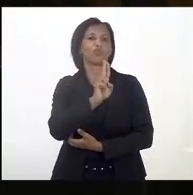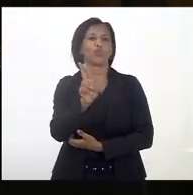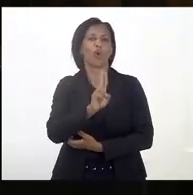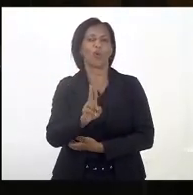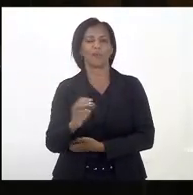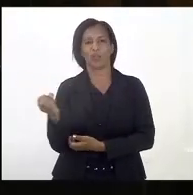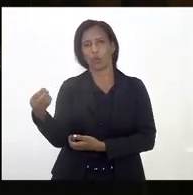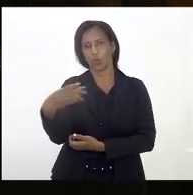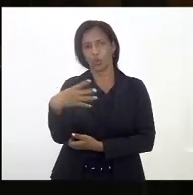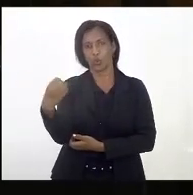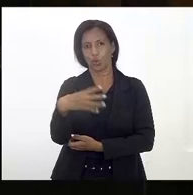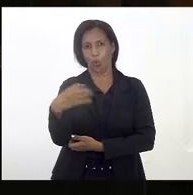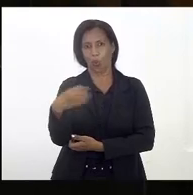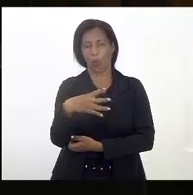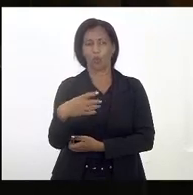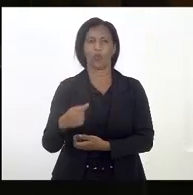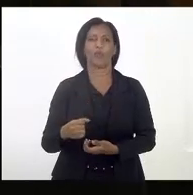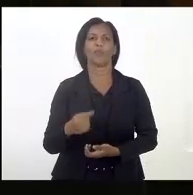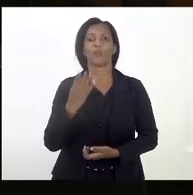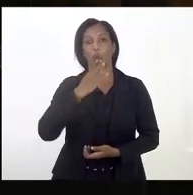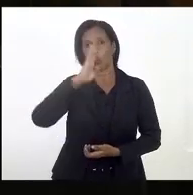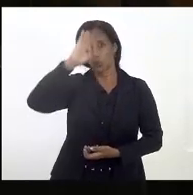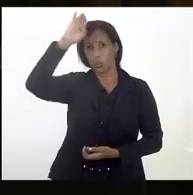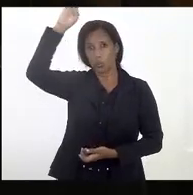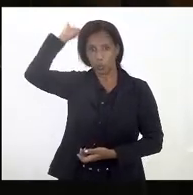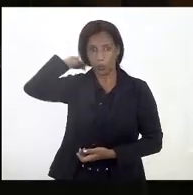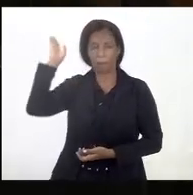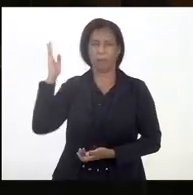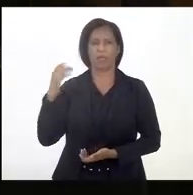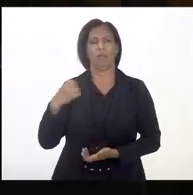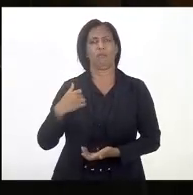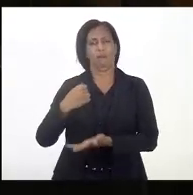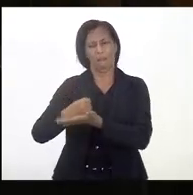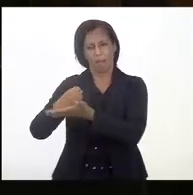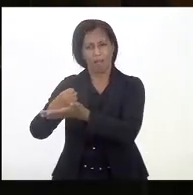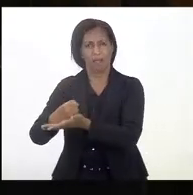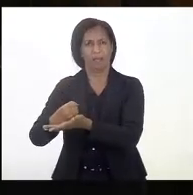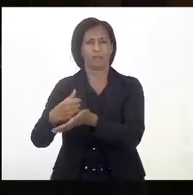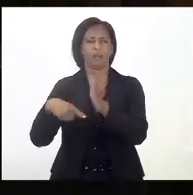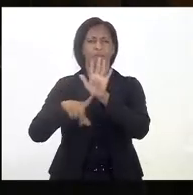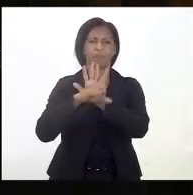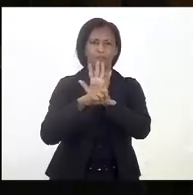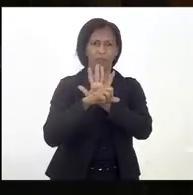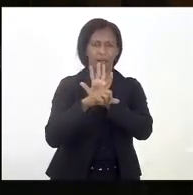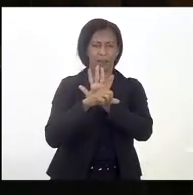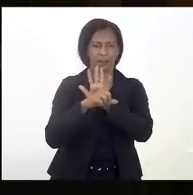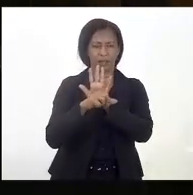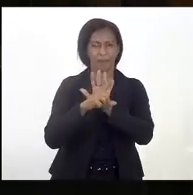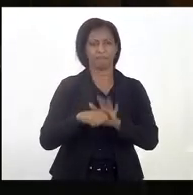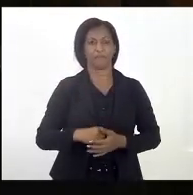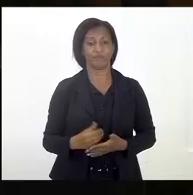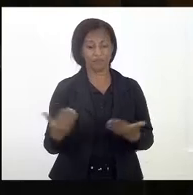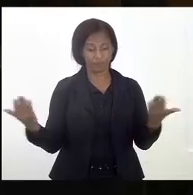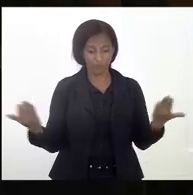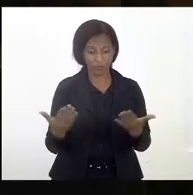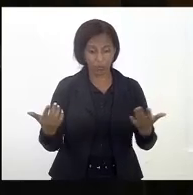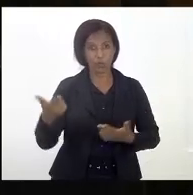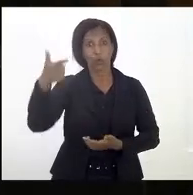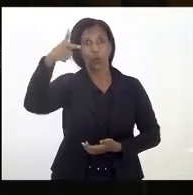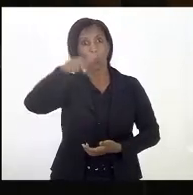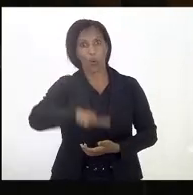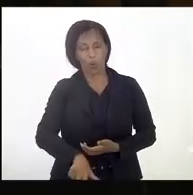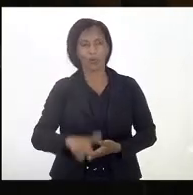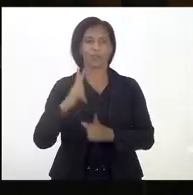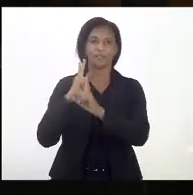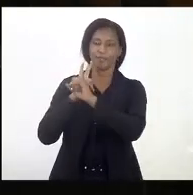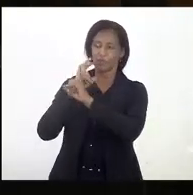e os militares Como disse anteriormente aqui amparados pela lei que suspende a validade do concurso público hoje tivemos uma outra